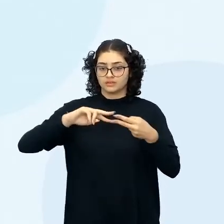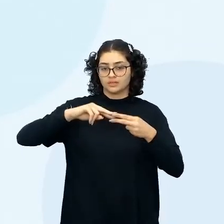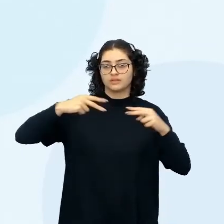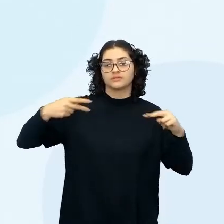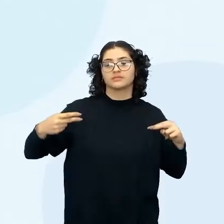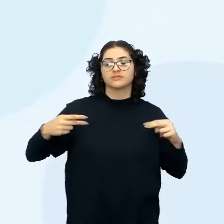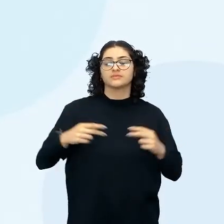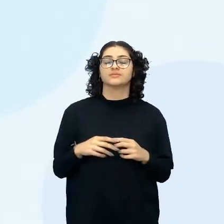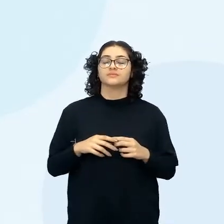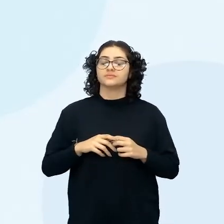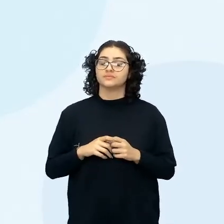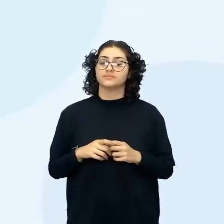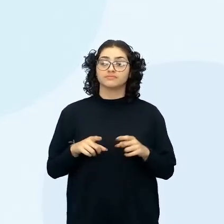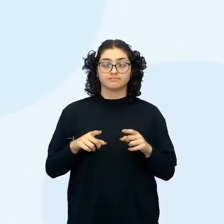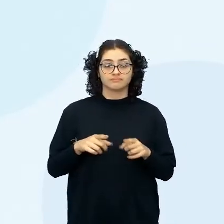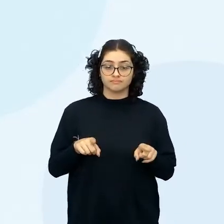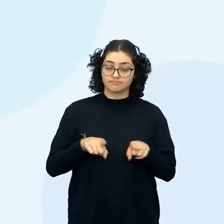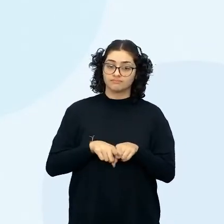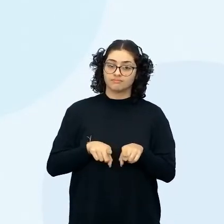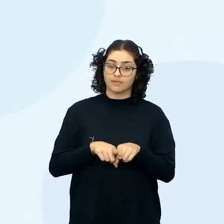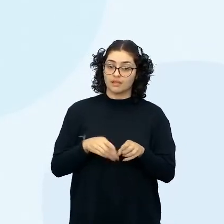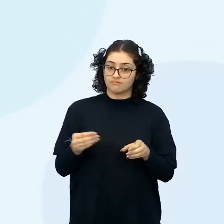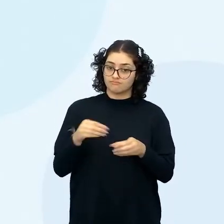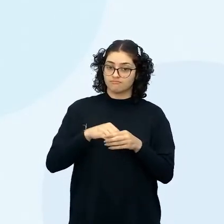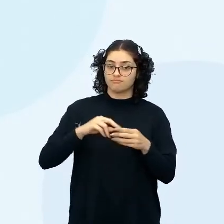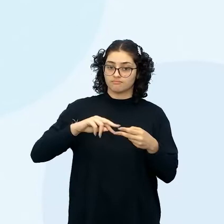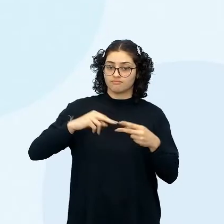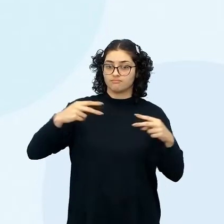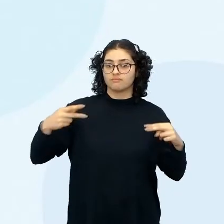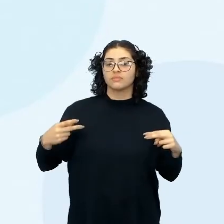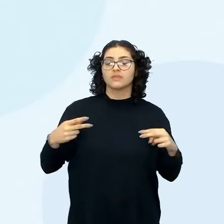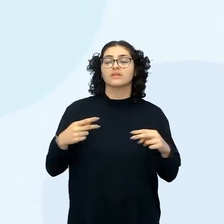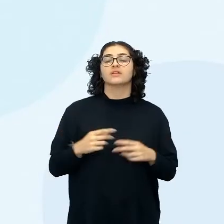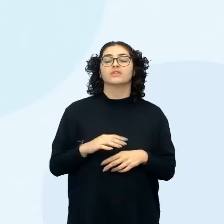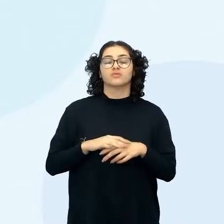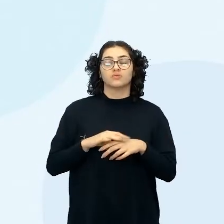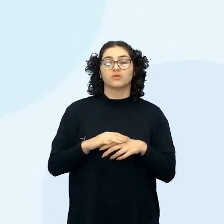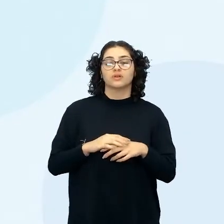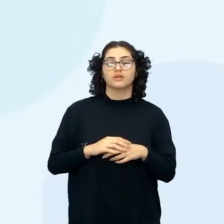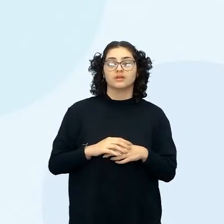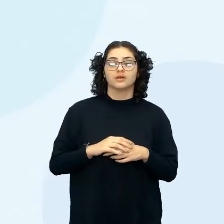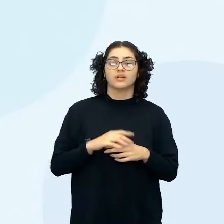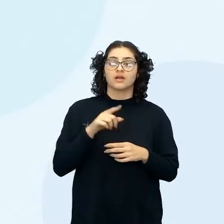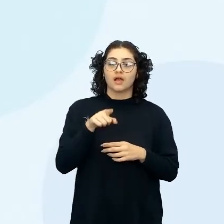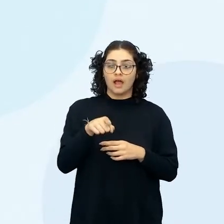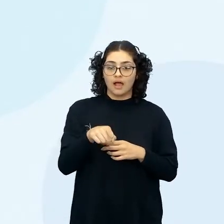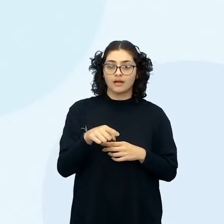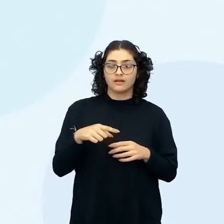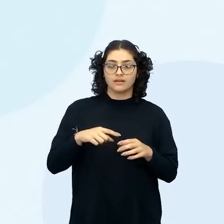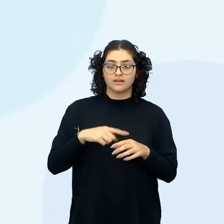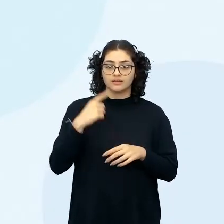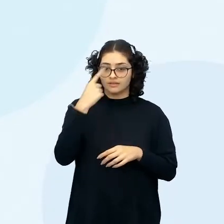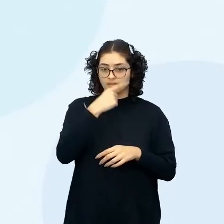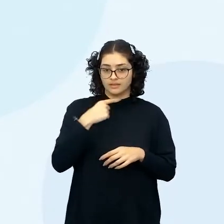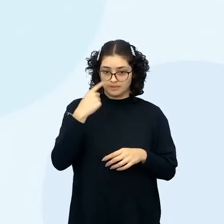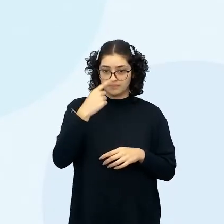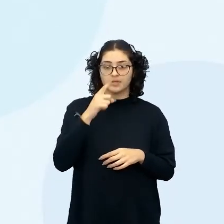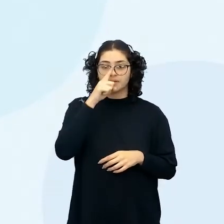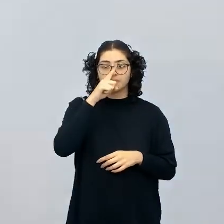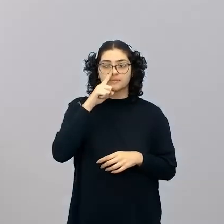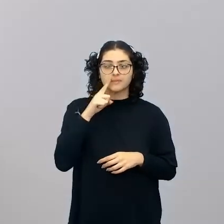genéticas e, dentre essas doenças genéticas, a gente vai começar com a anemia